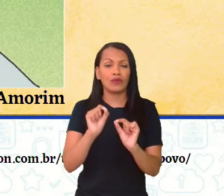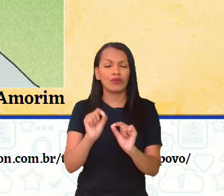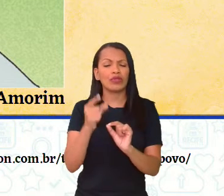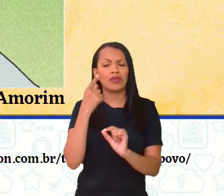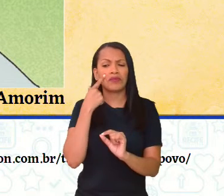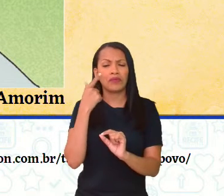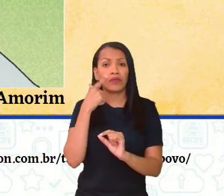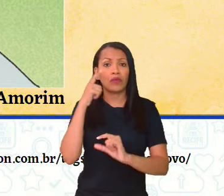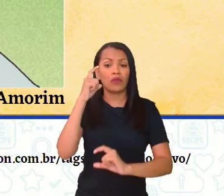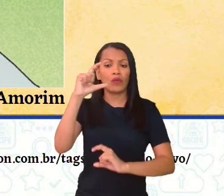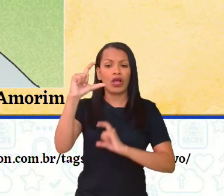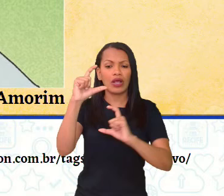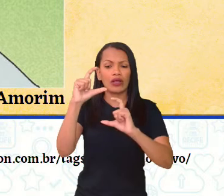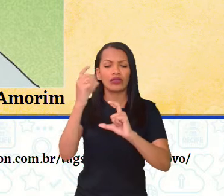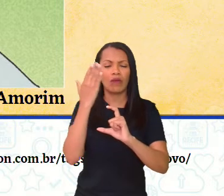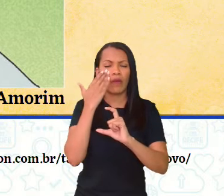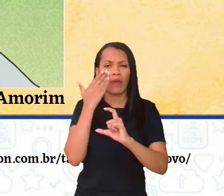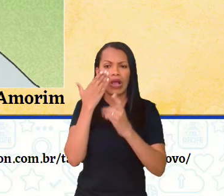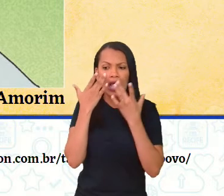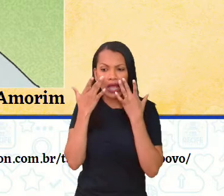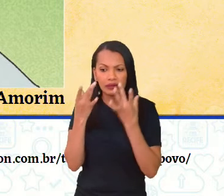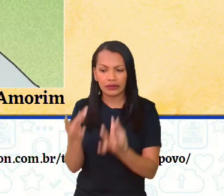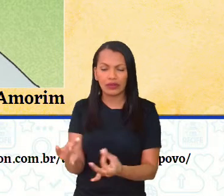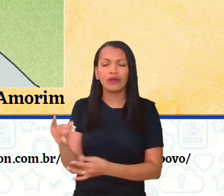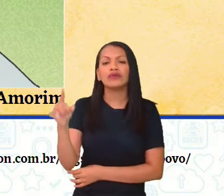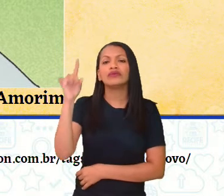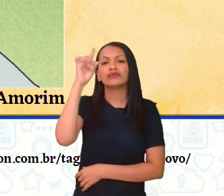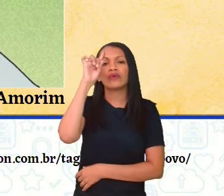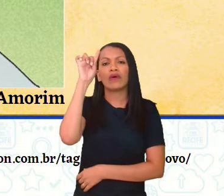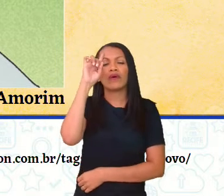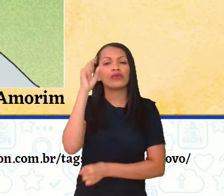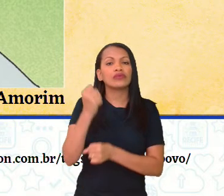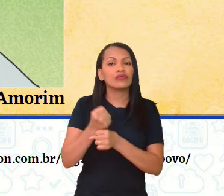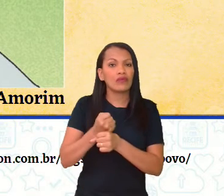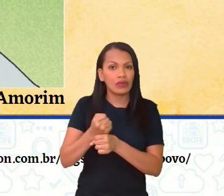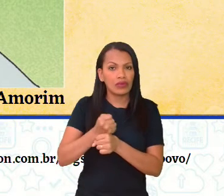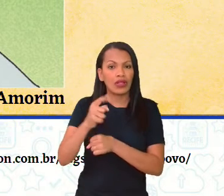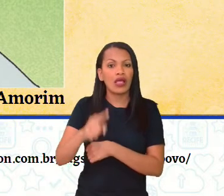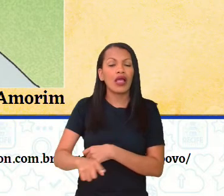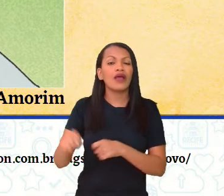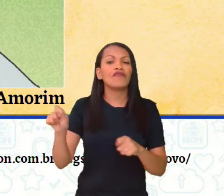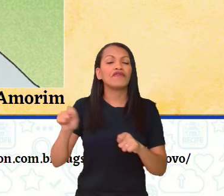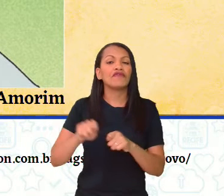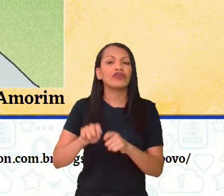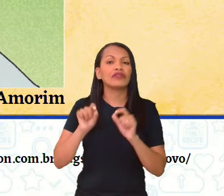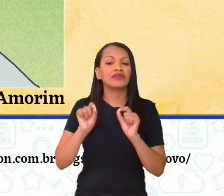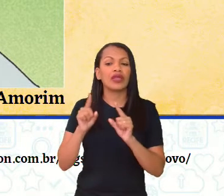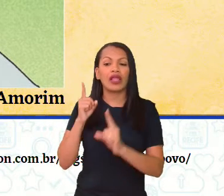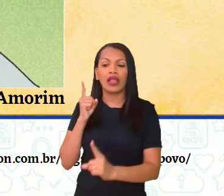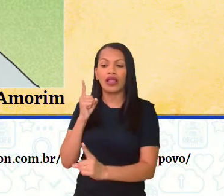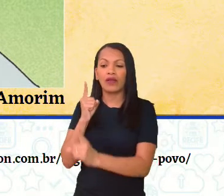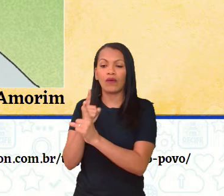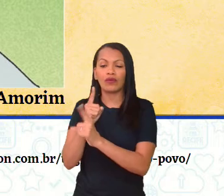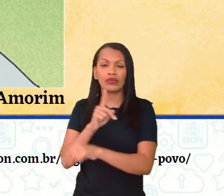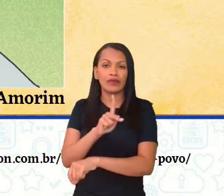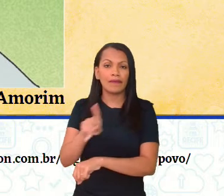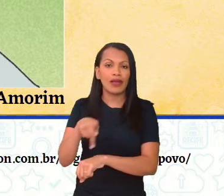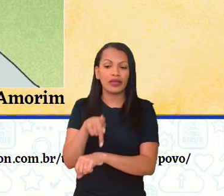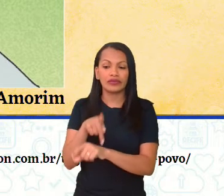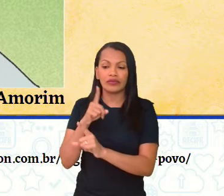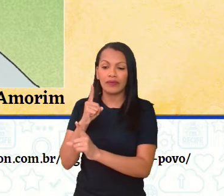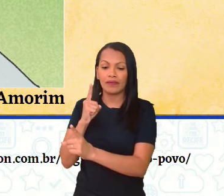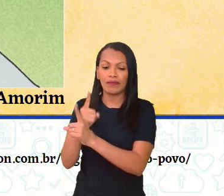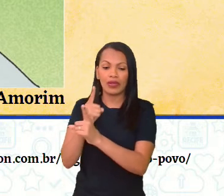chama atenção. Né? Por quê? Porque todo ano são feitos encontros entre países,